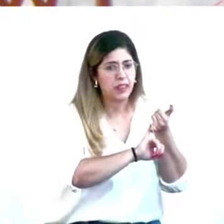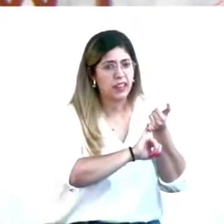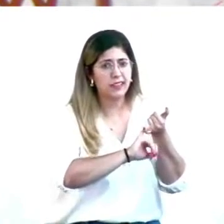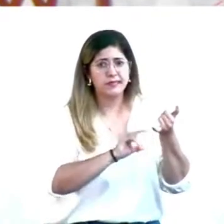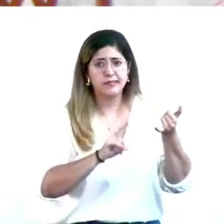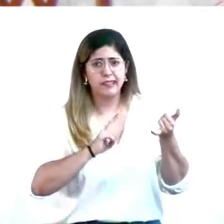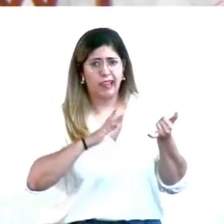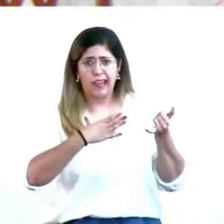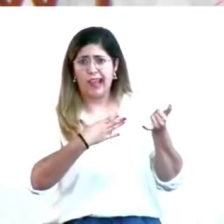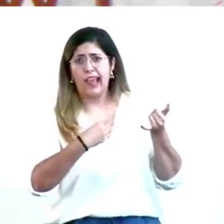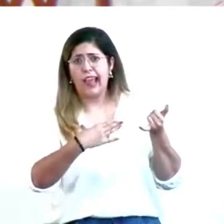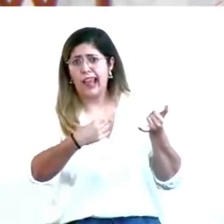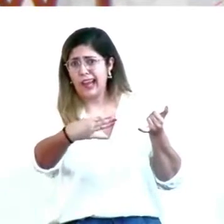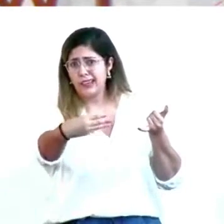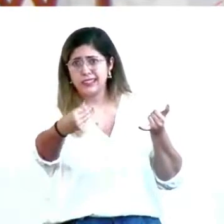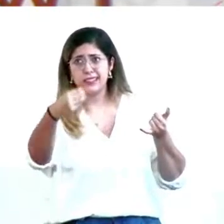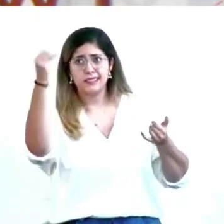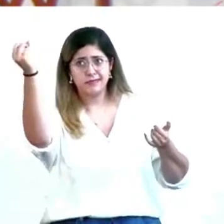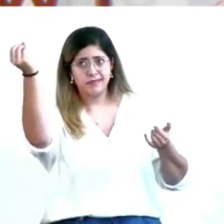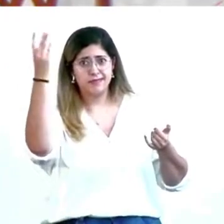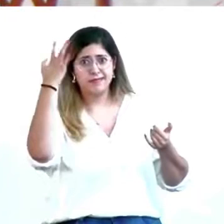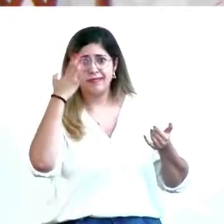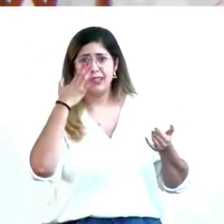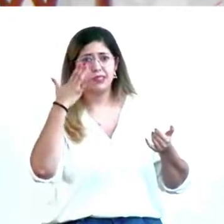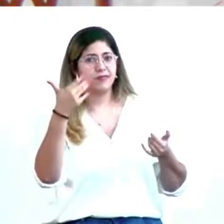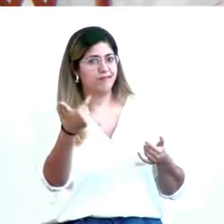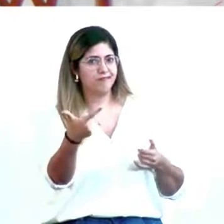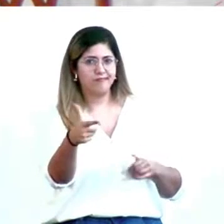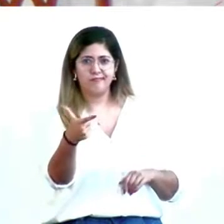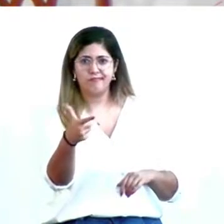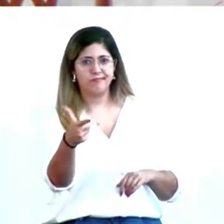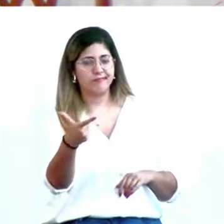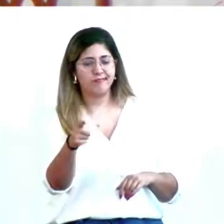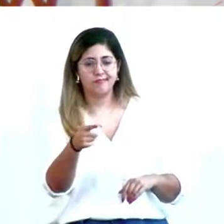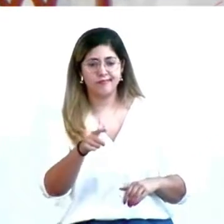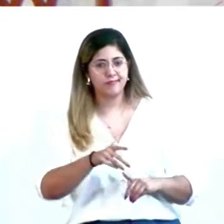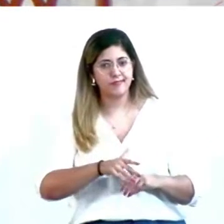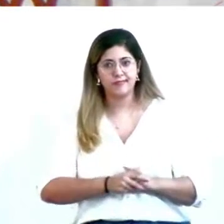no reino de Cristo e de Deus.